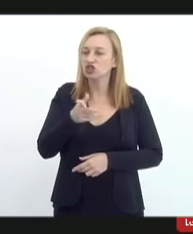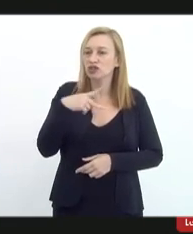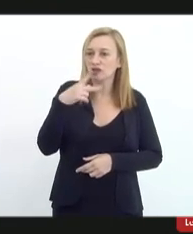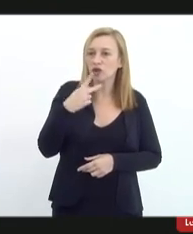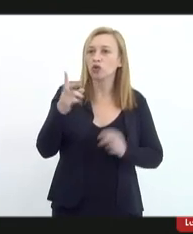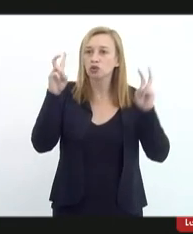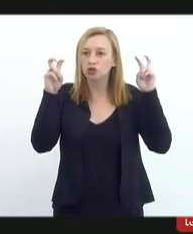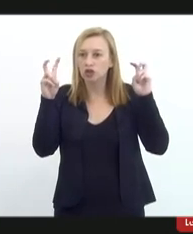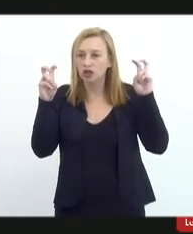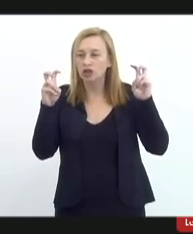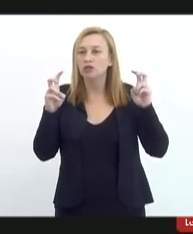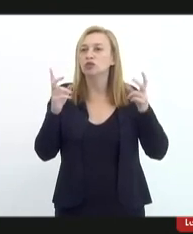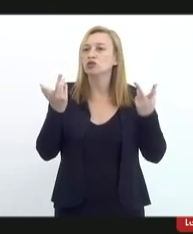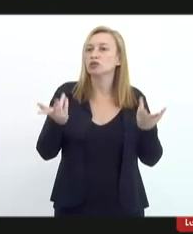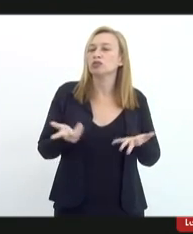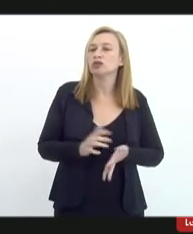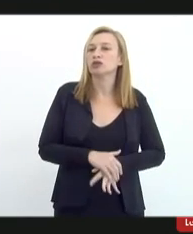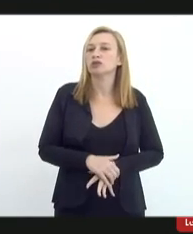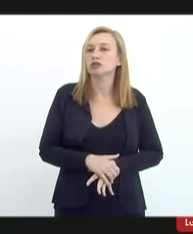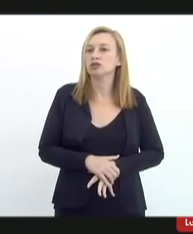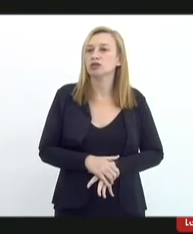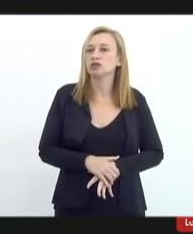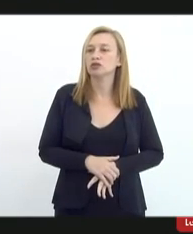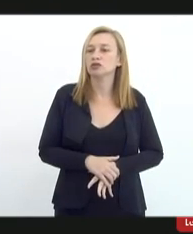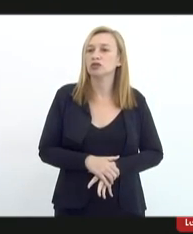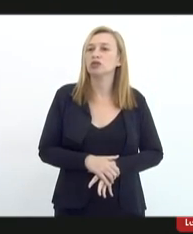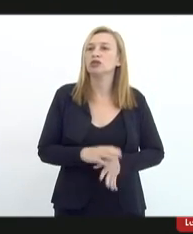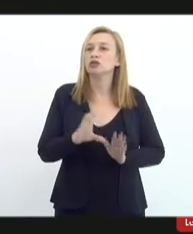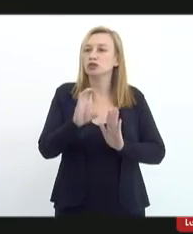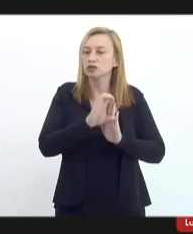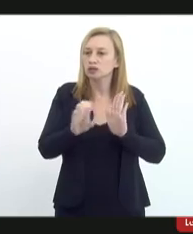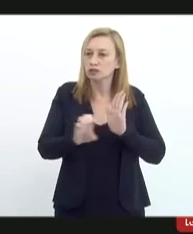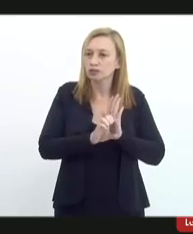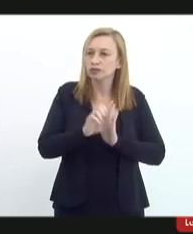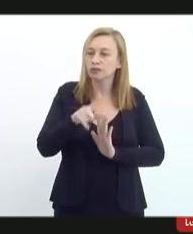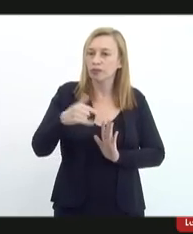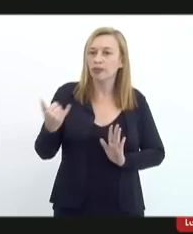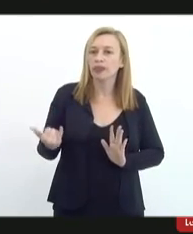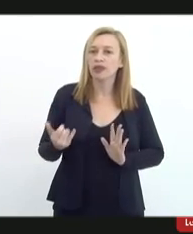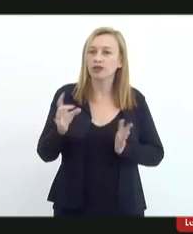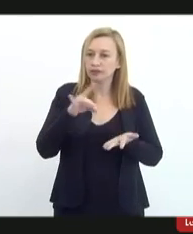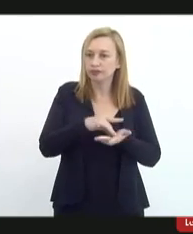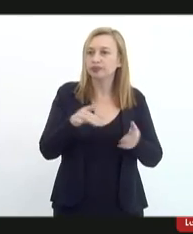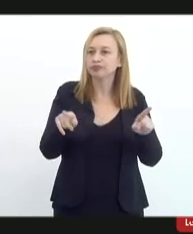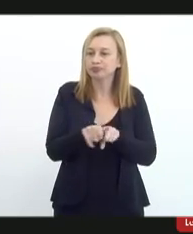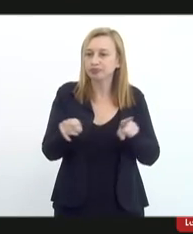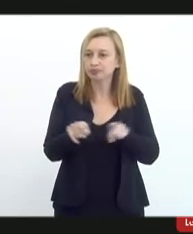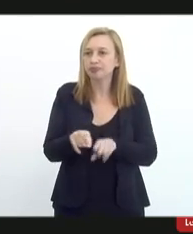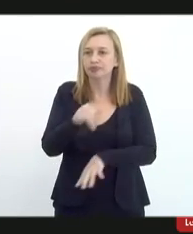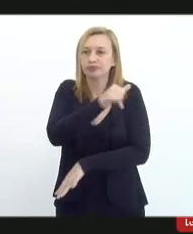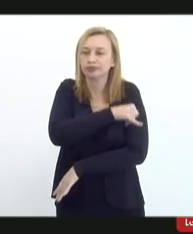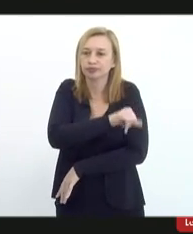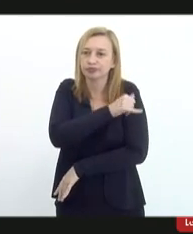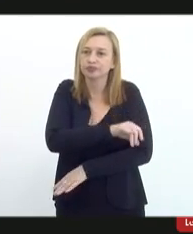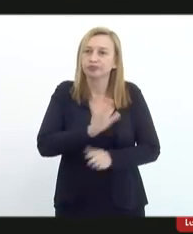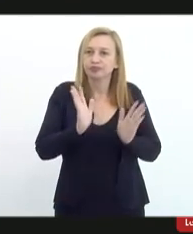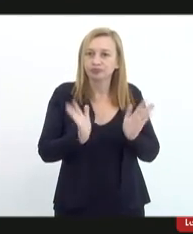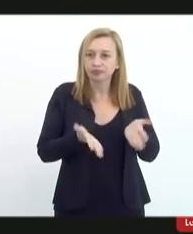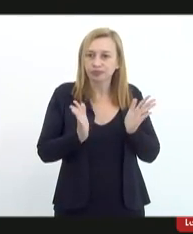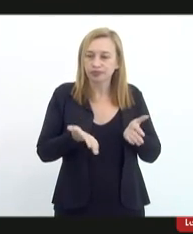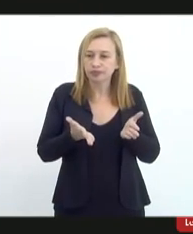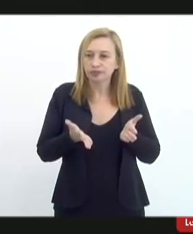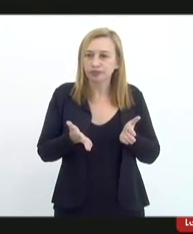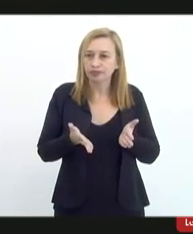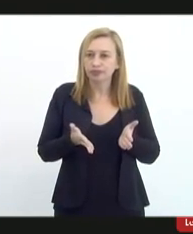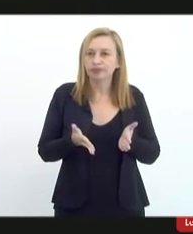tema da questão dos conselhos tutelares, isso é uma realidade também no Rio de Janeiro. Hoje, a